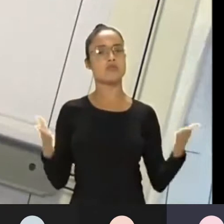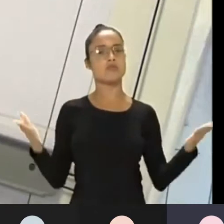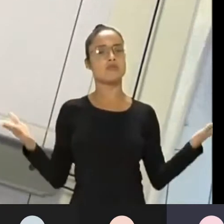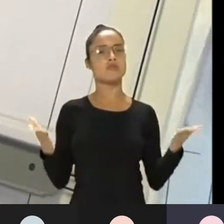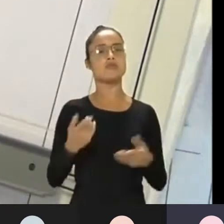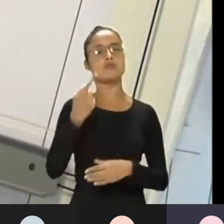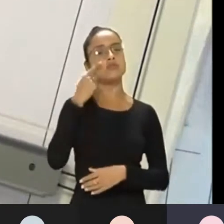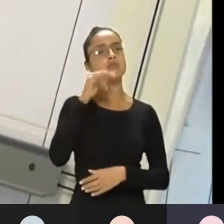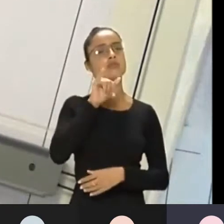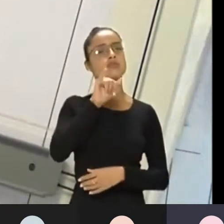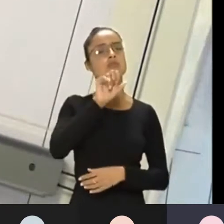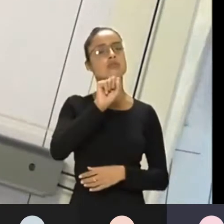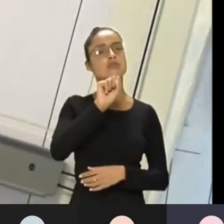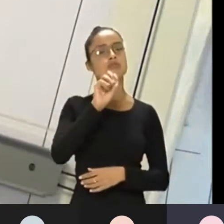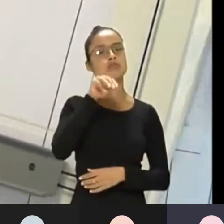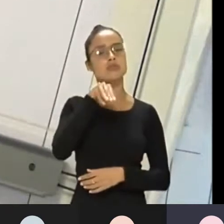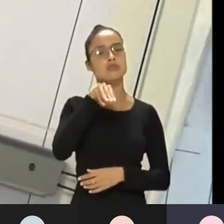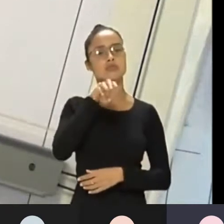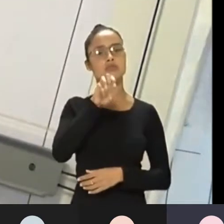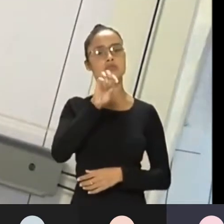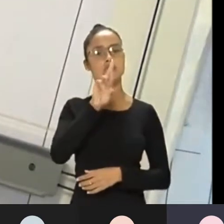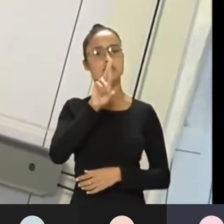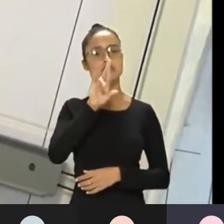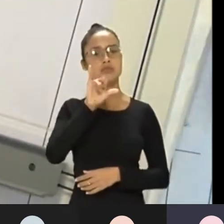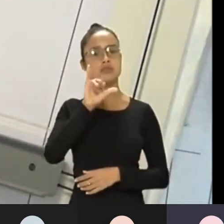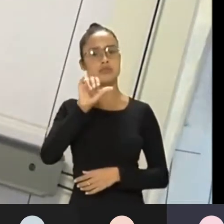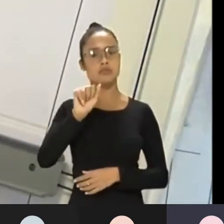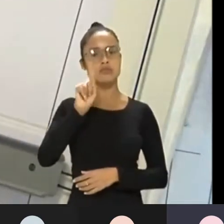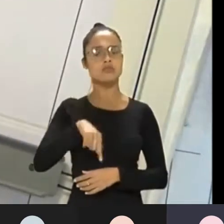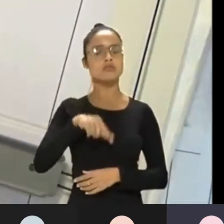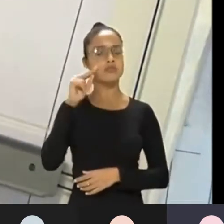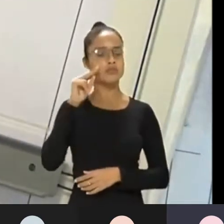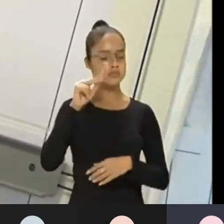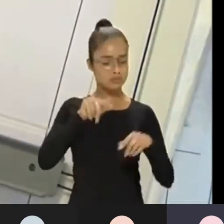pela isometria, que é o nosso foco na aula.